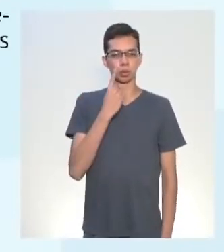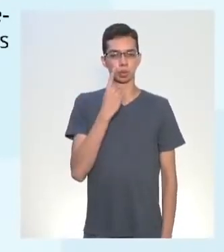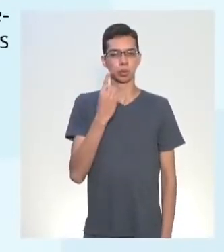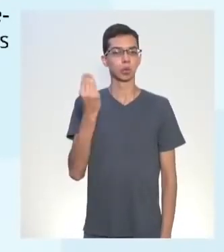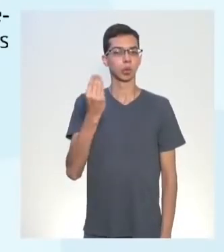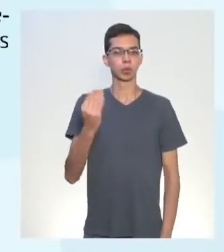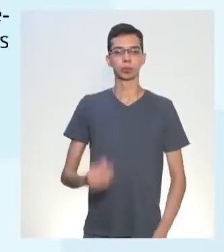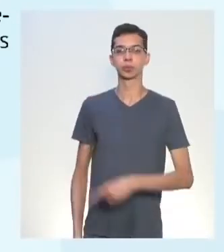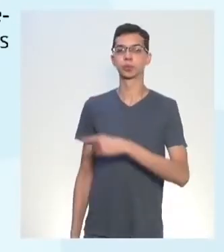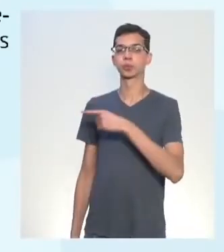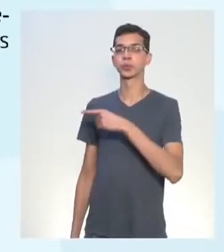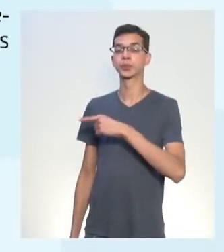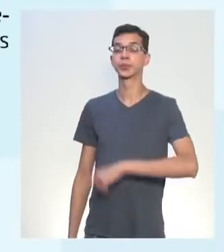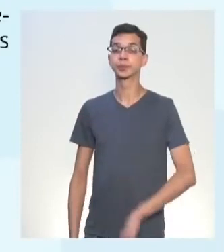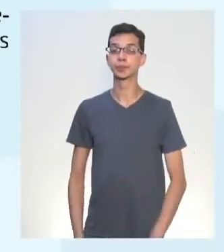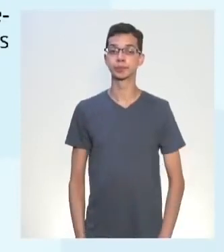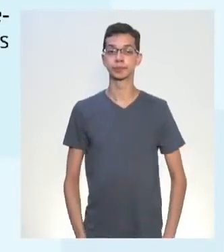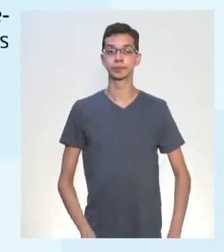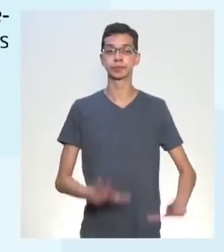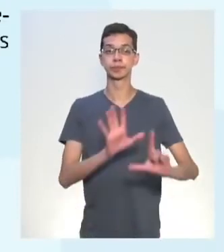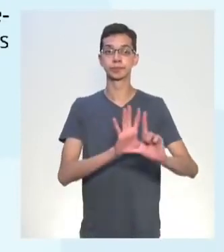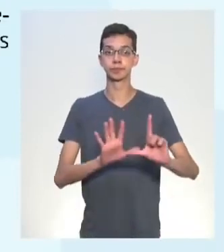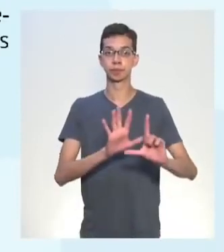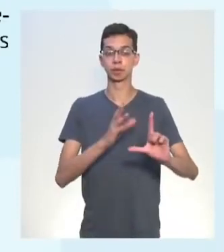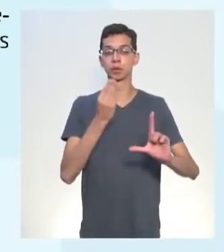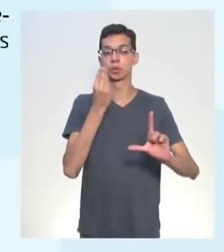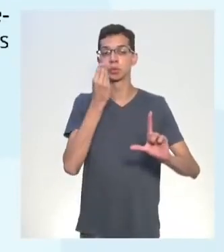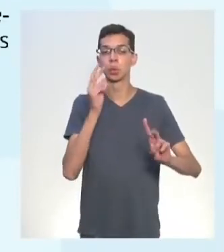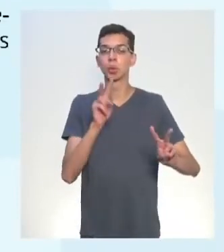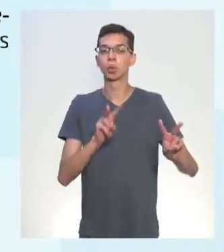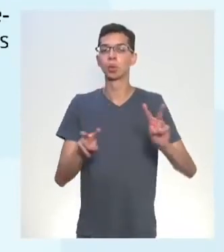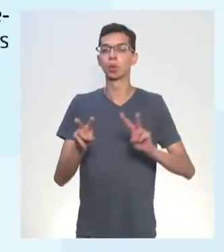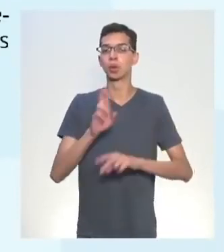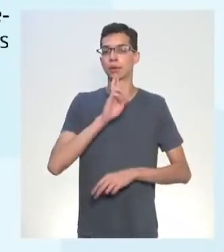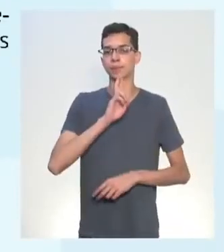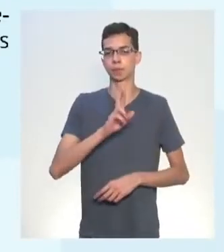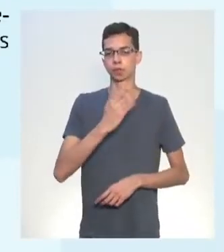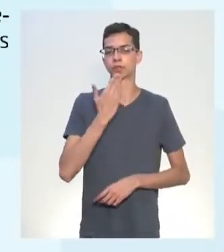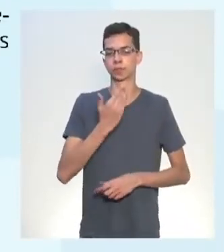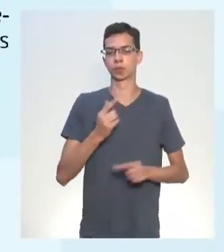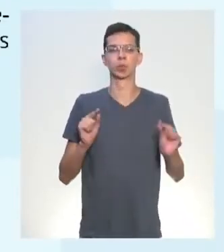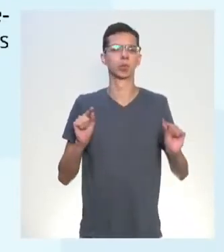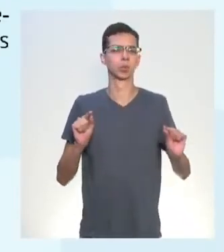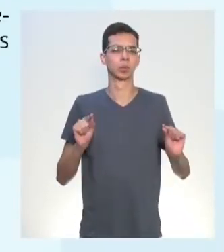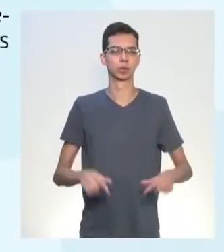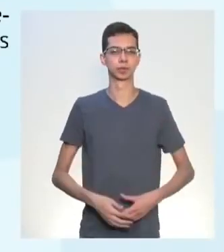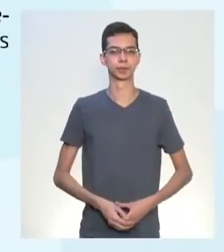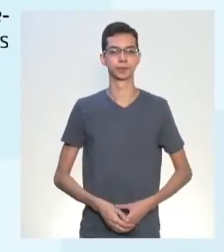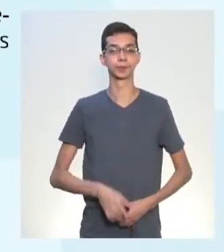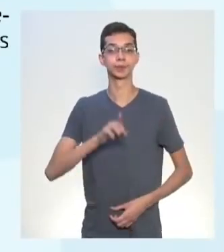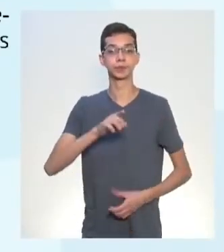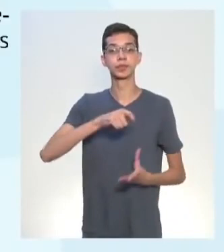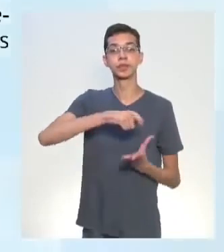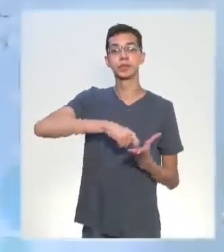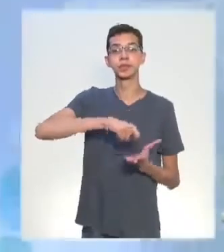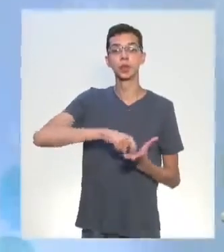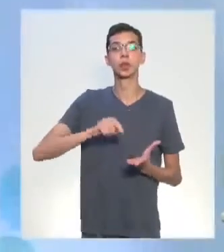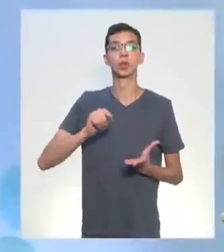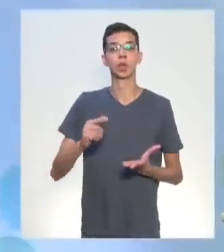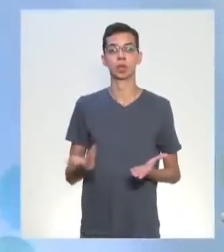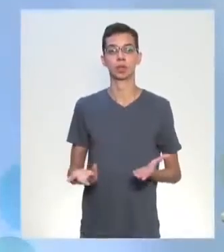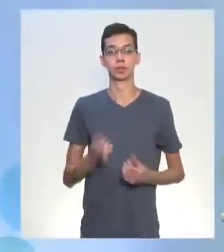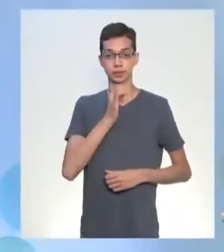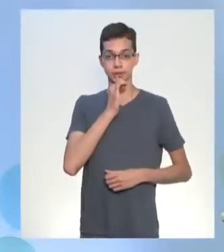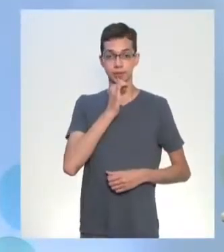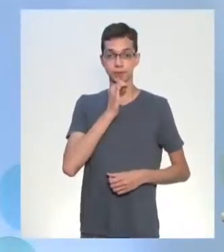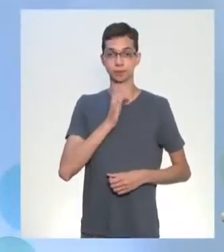a imagem a seguir e responda ao que se pede. O que você escreveu nos itens anteriores, que o perímetro é 2 vezes A mais